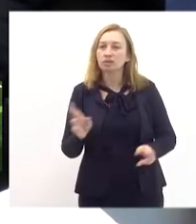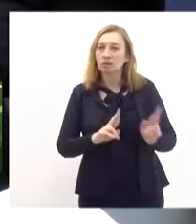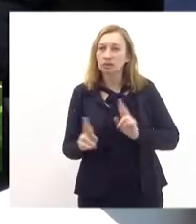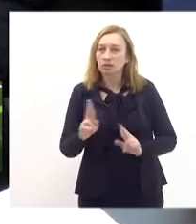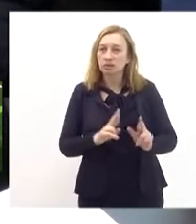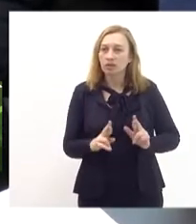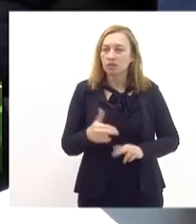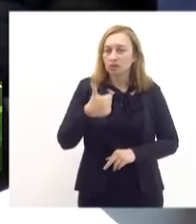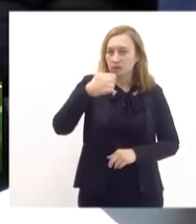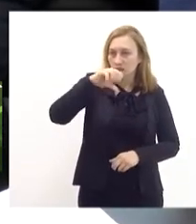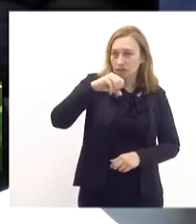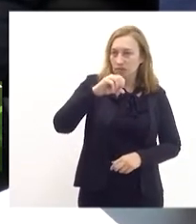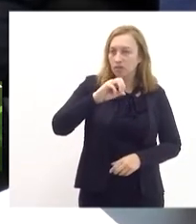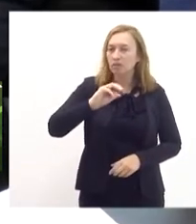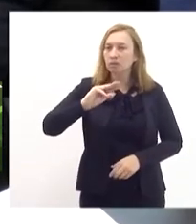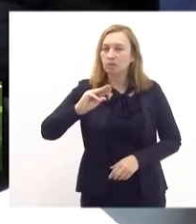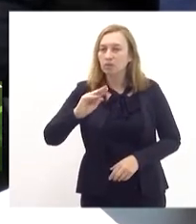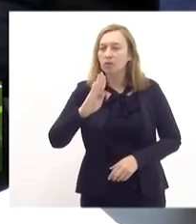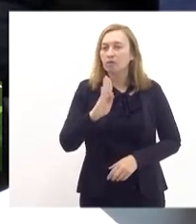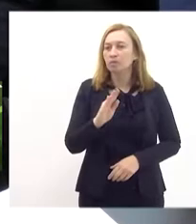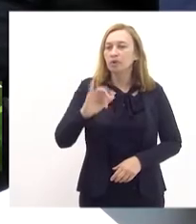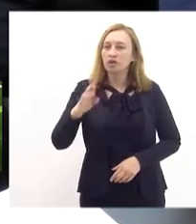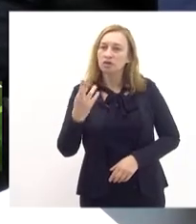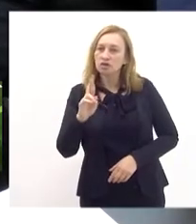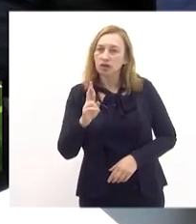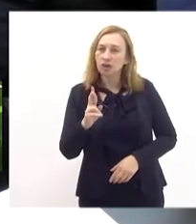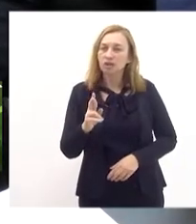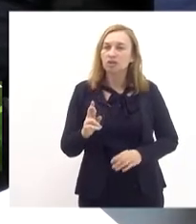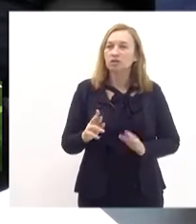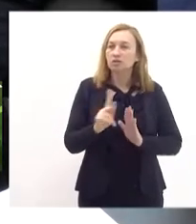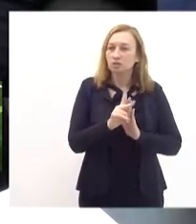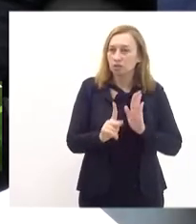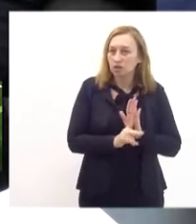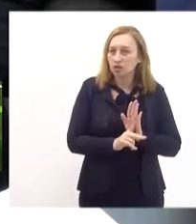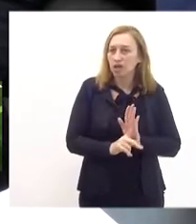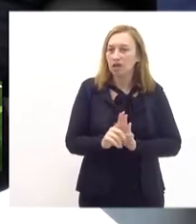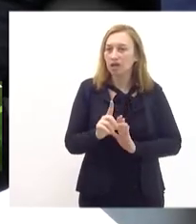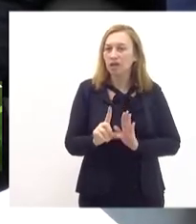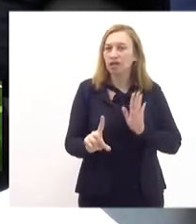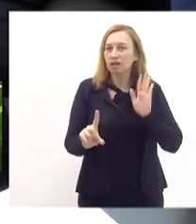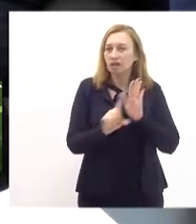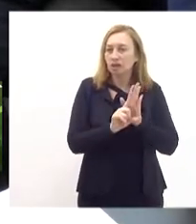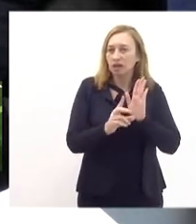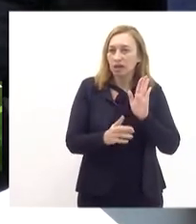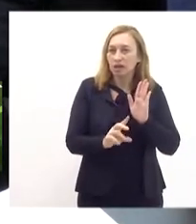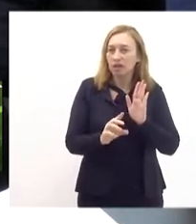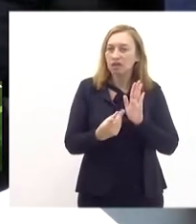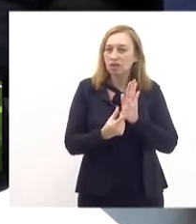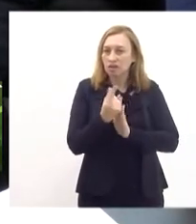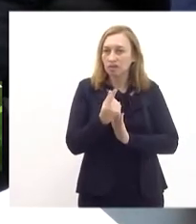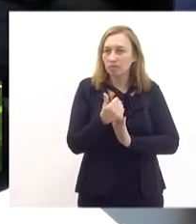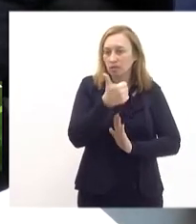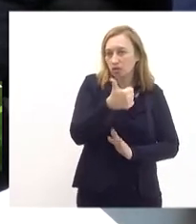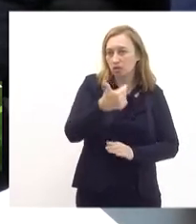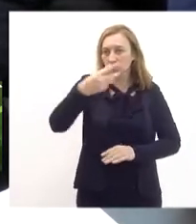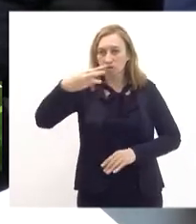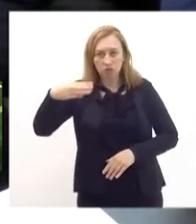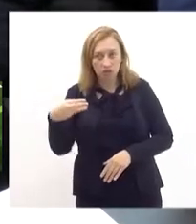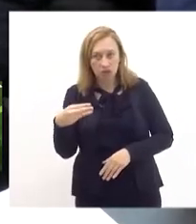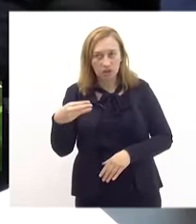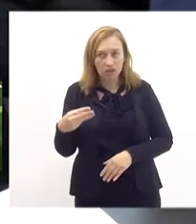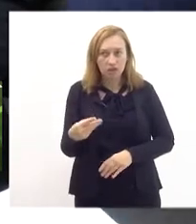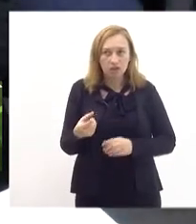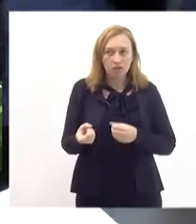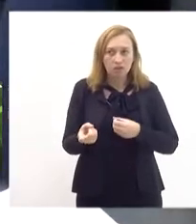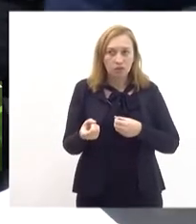relativa aos 19 bilhões de reais previstos no projeto da LDO de 2023, se a gente dá um passo atrás e olha a